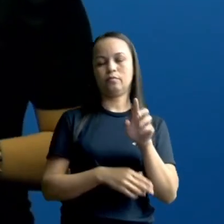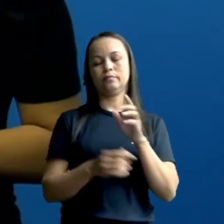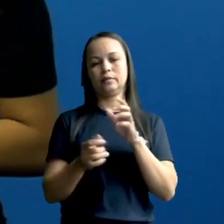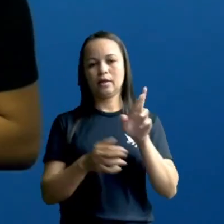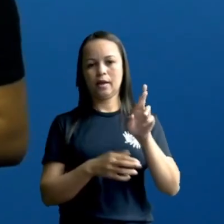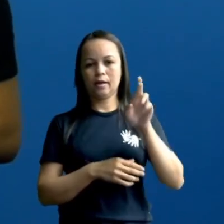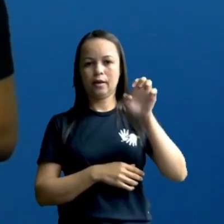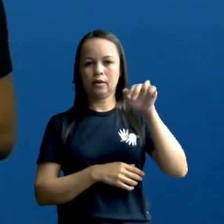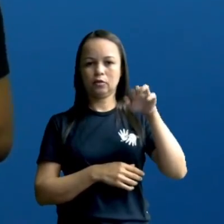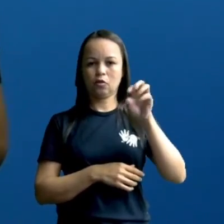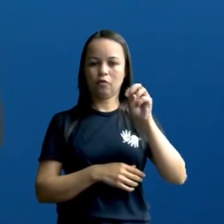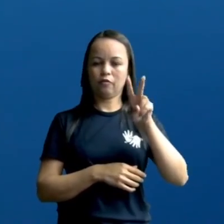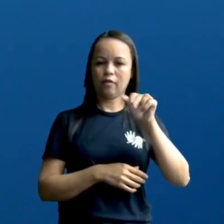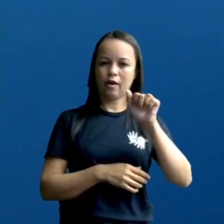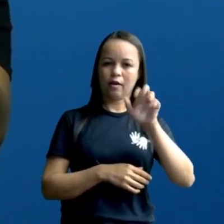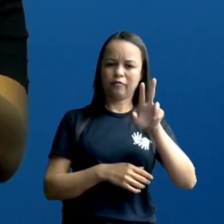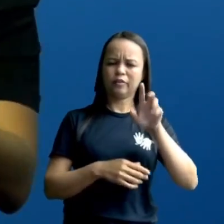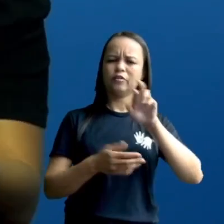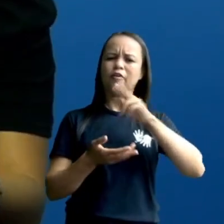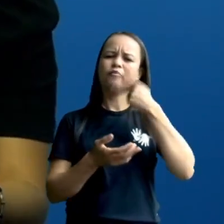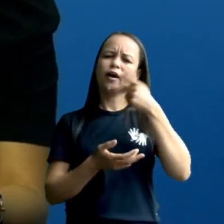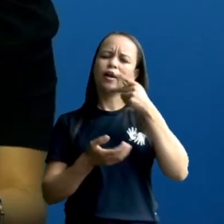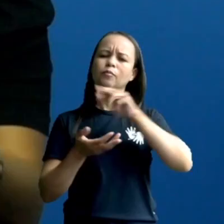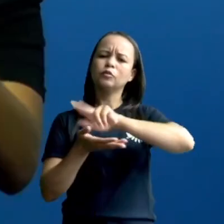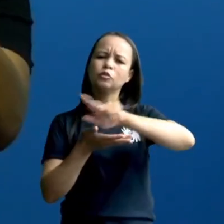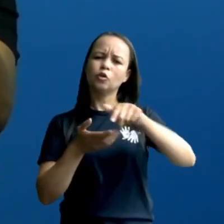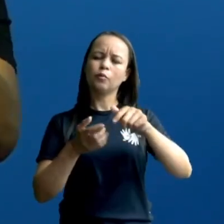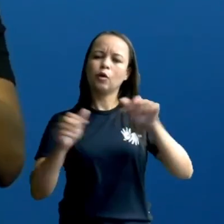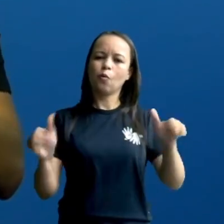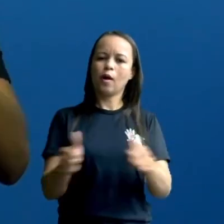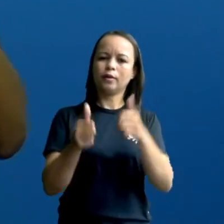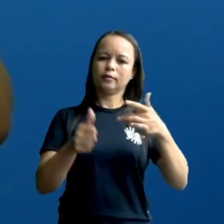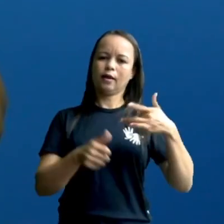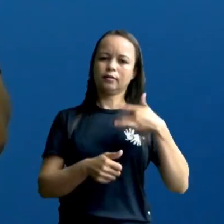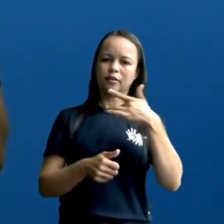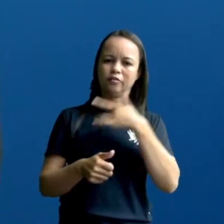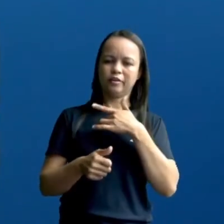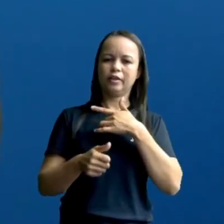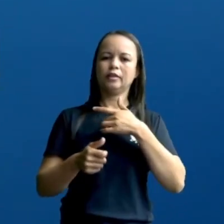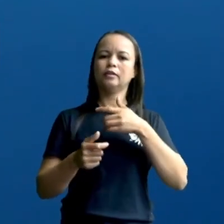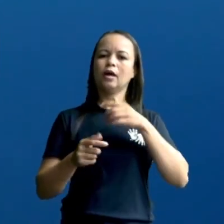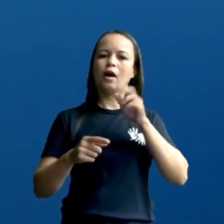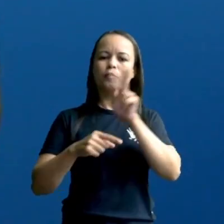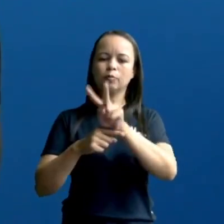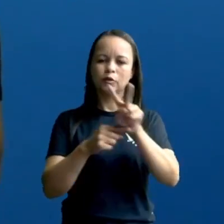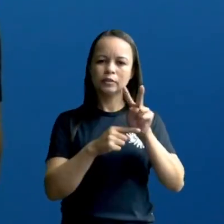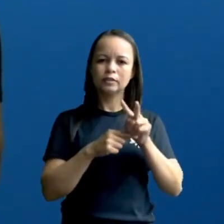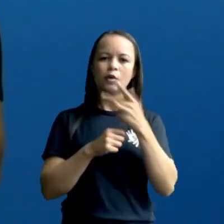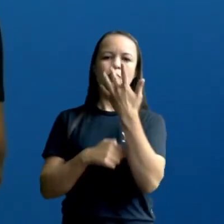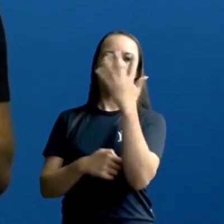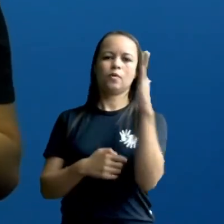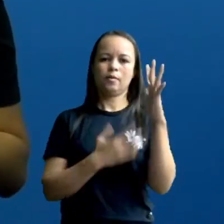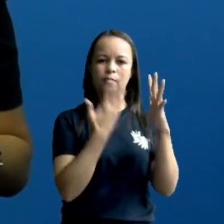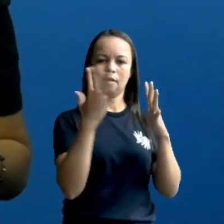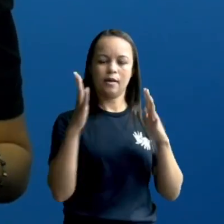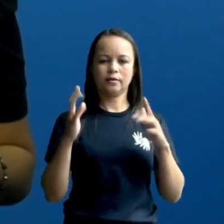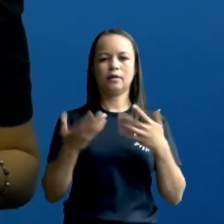Falamos sobre degradação ambiental e qualidade de vida. E espero que vocês tenham prestado atenção em tudo bem